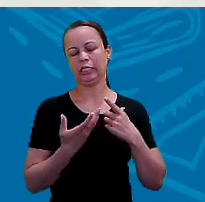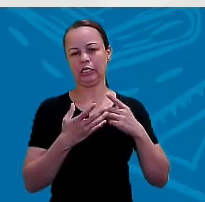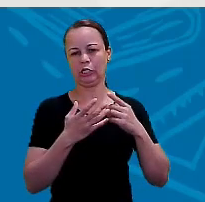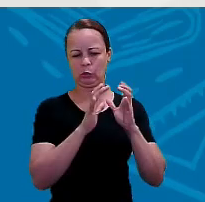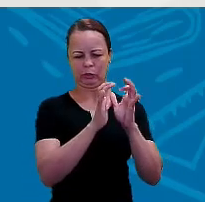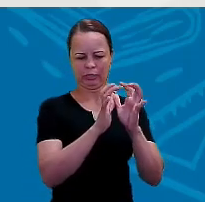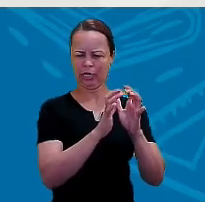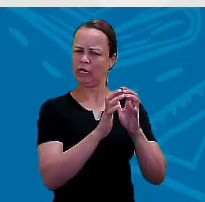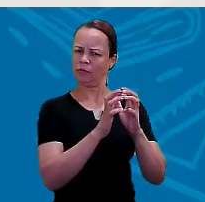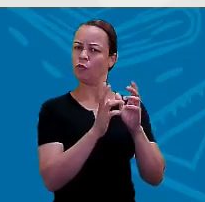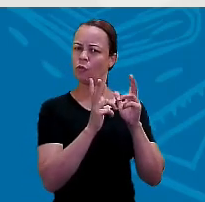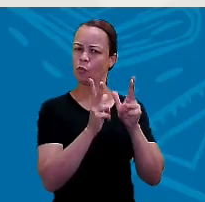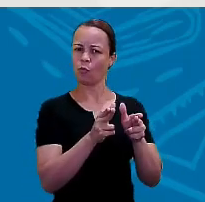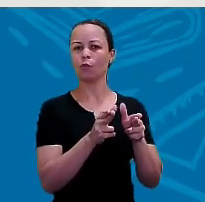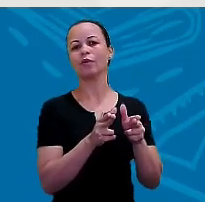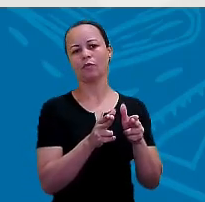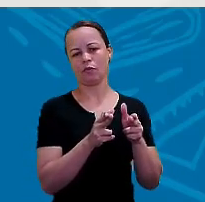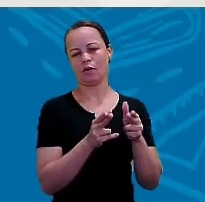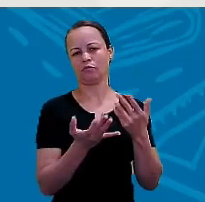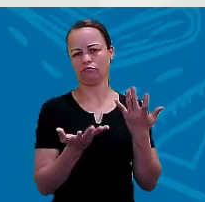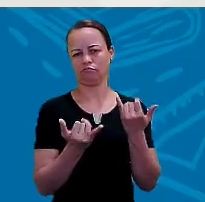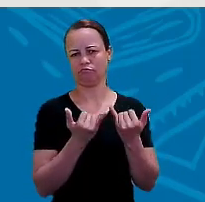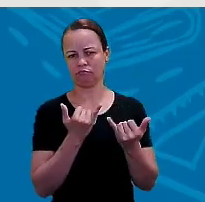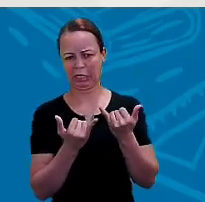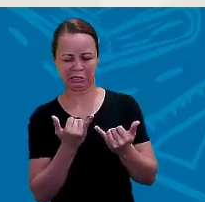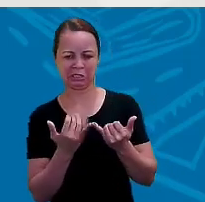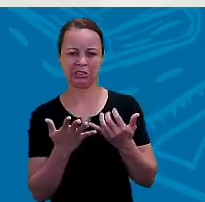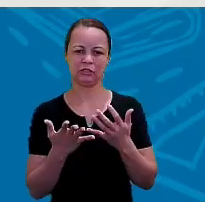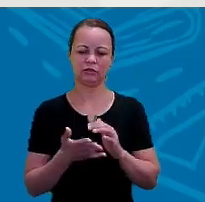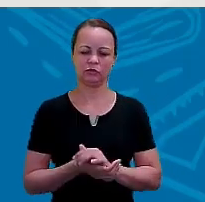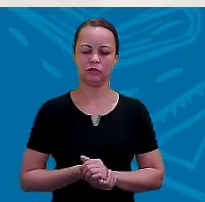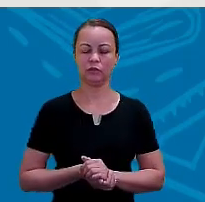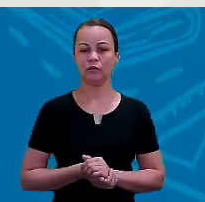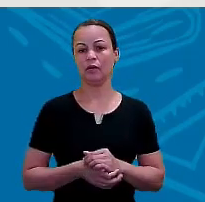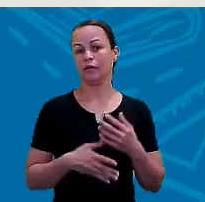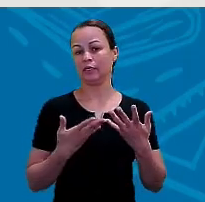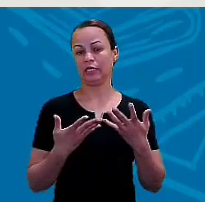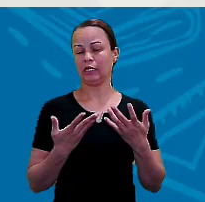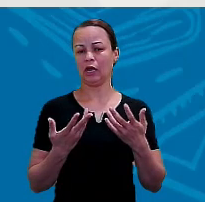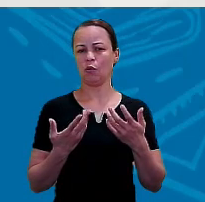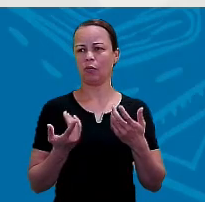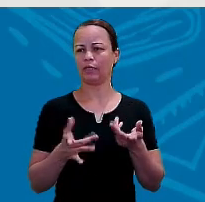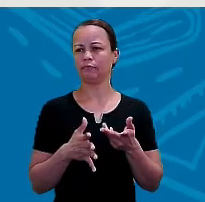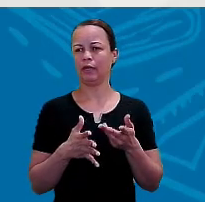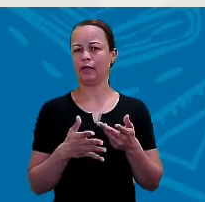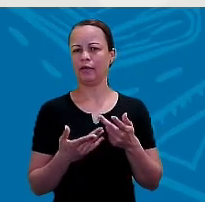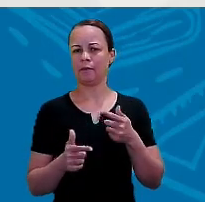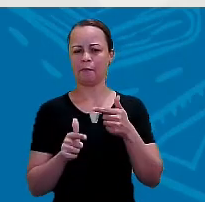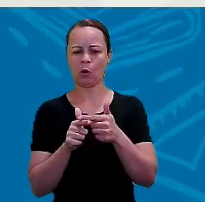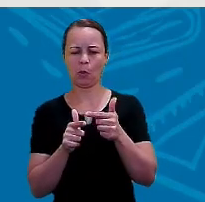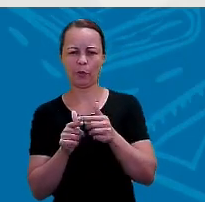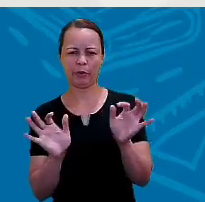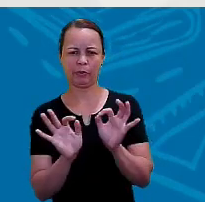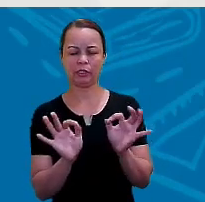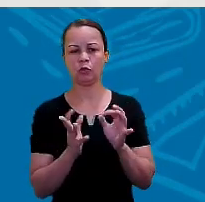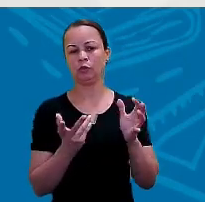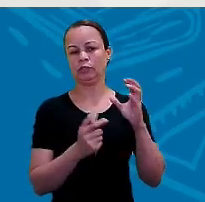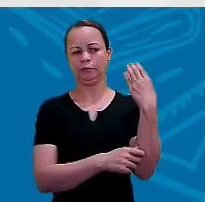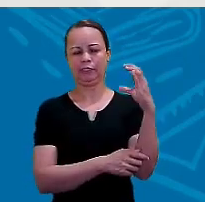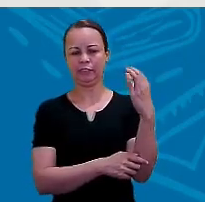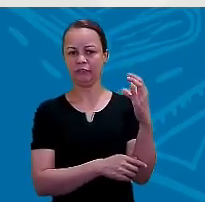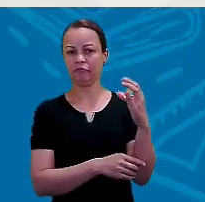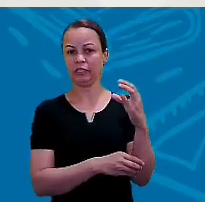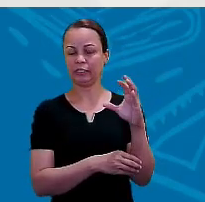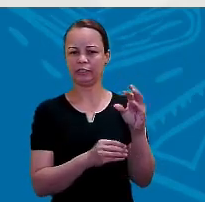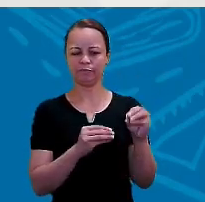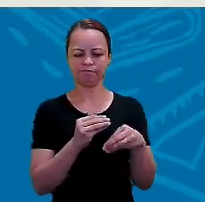parecidos, com diferenças às vezes que são sutis, que não compromete e que não daria chancelaria científica para eu dizer assim, que